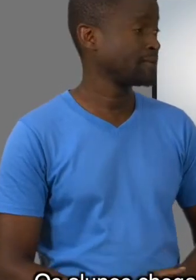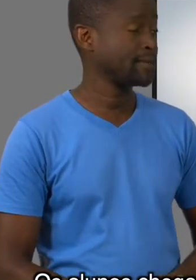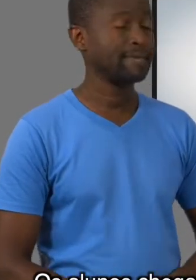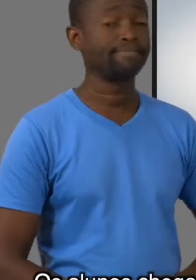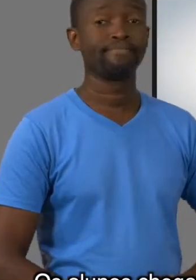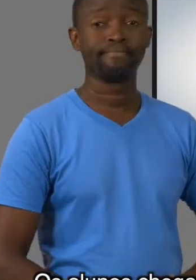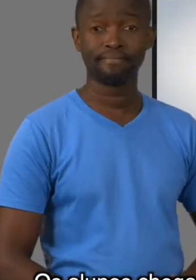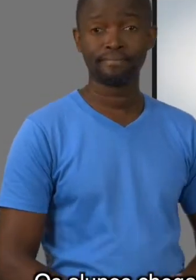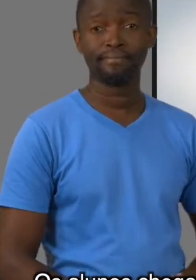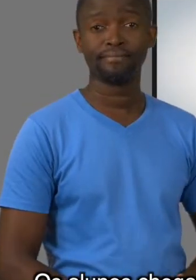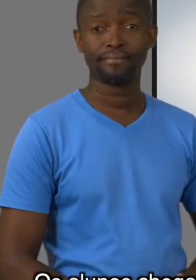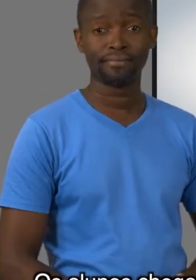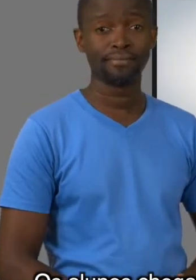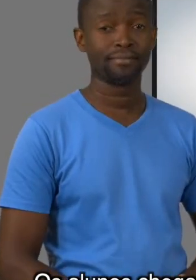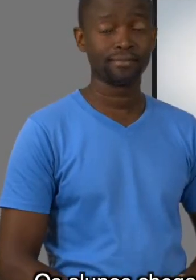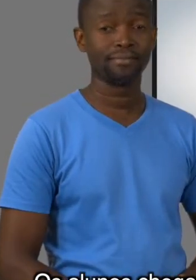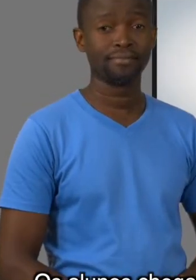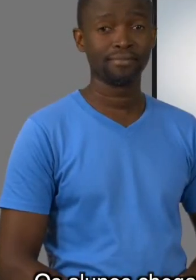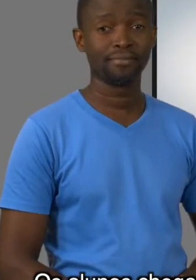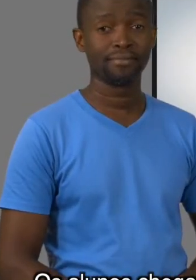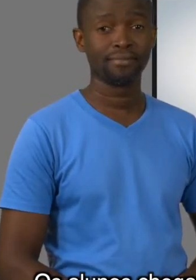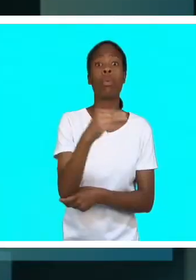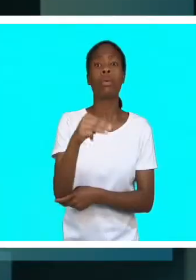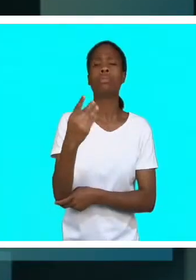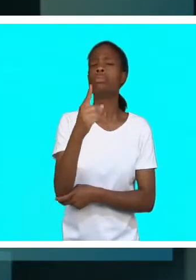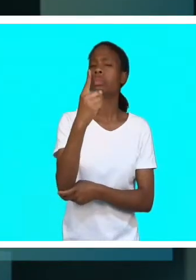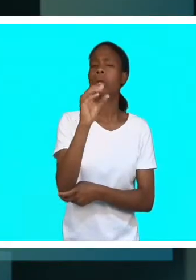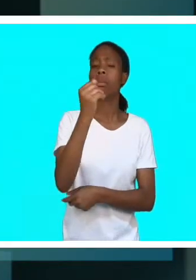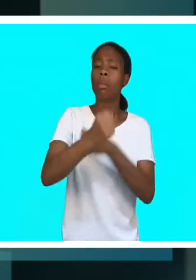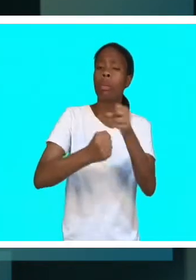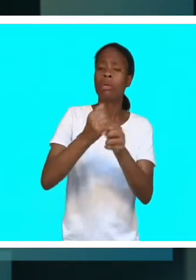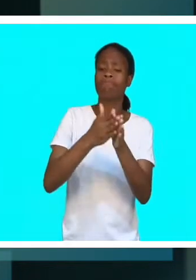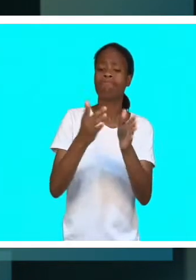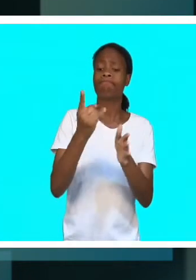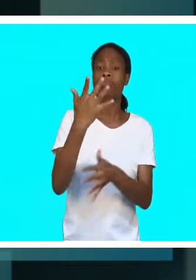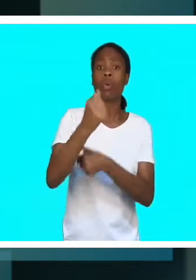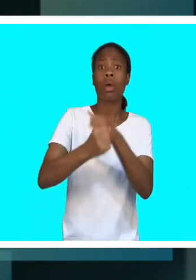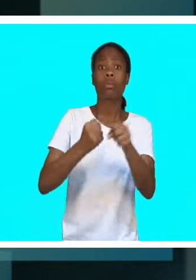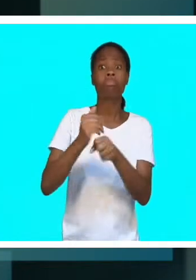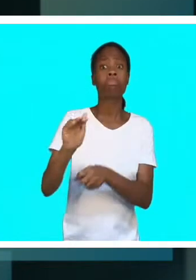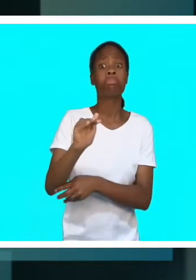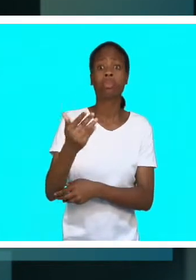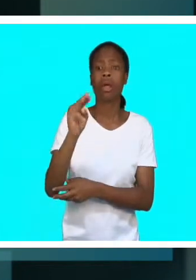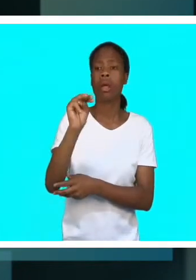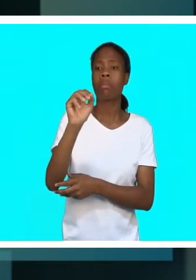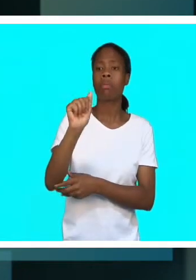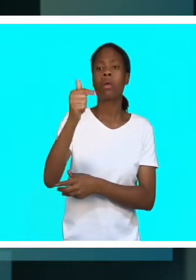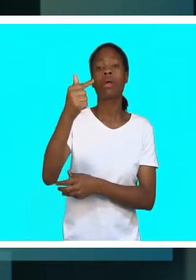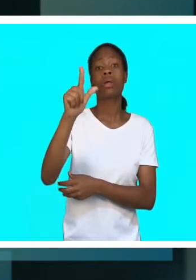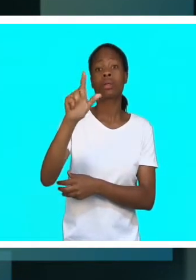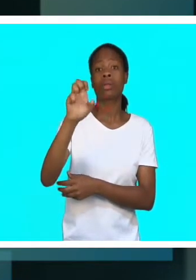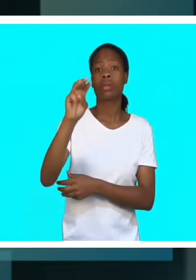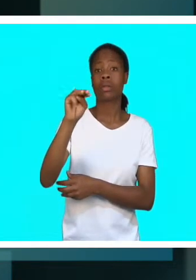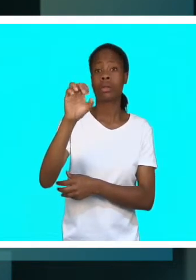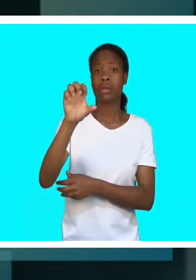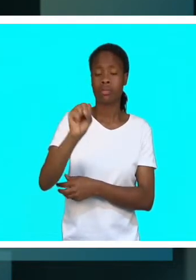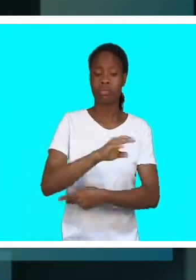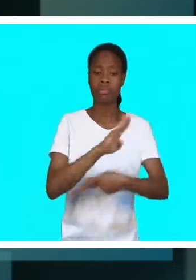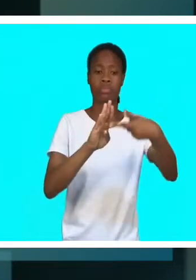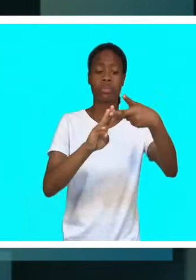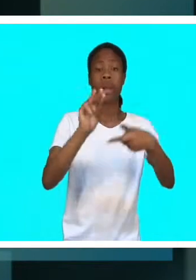de conhecimento neste ponto do país. Os últimos 10 a 15 anos marcaram o crescimento